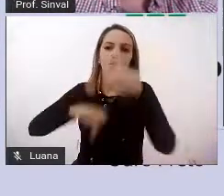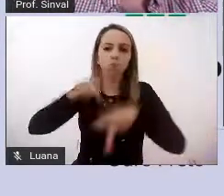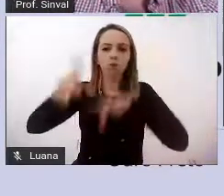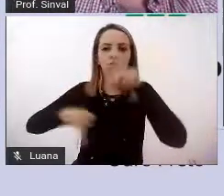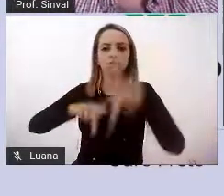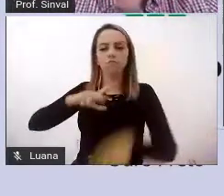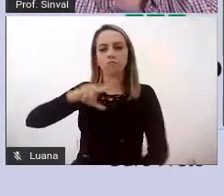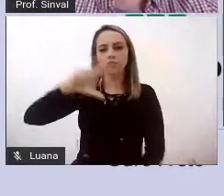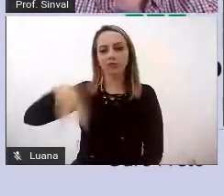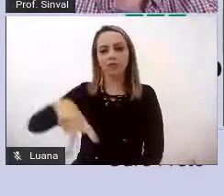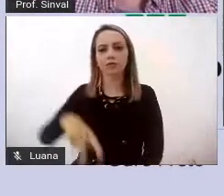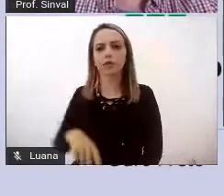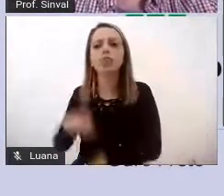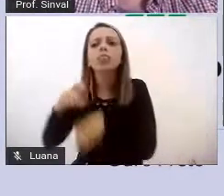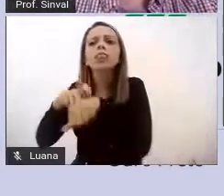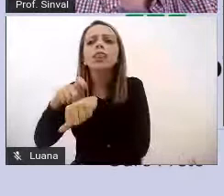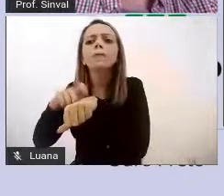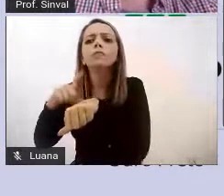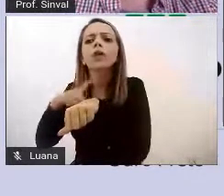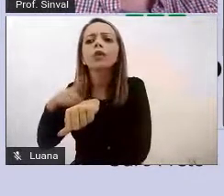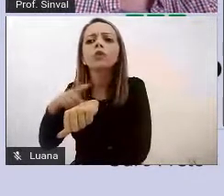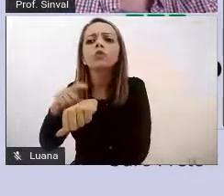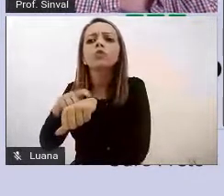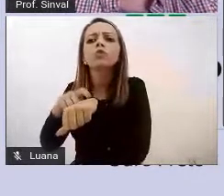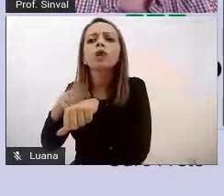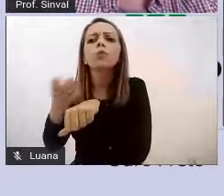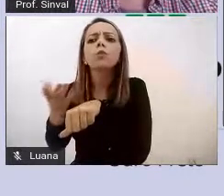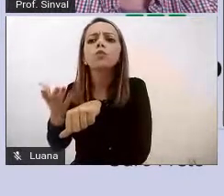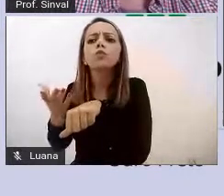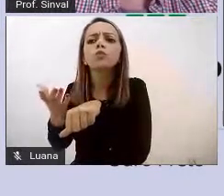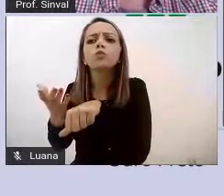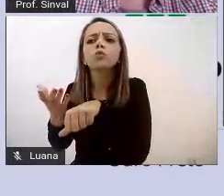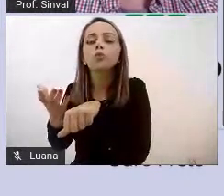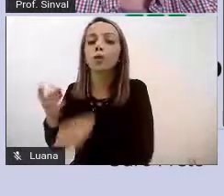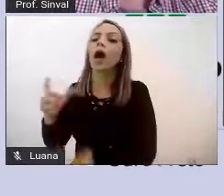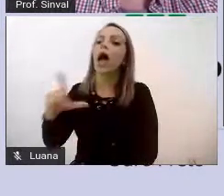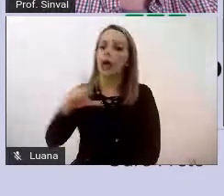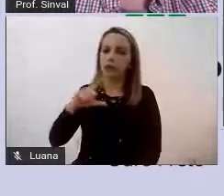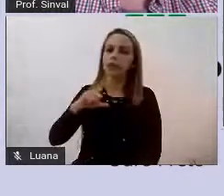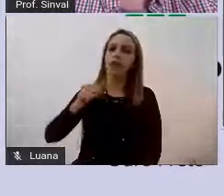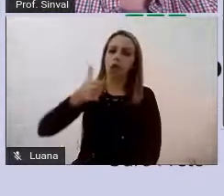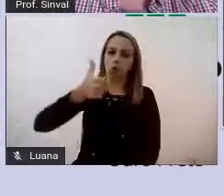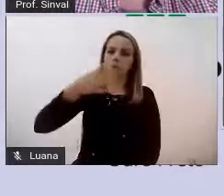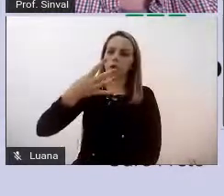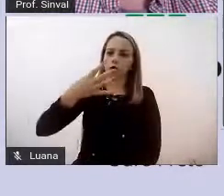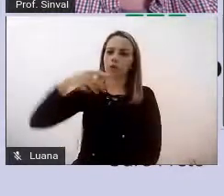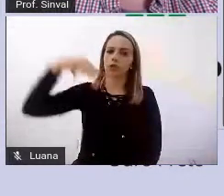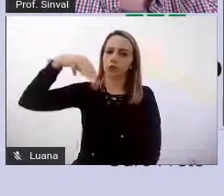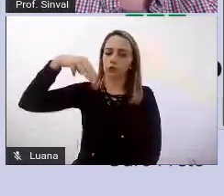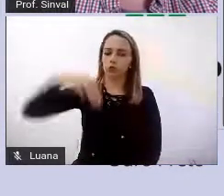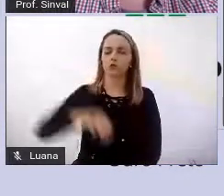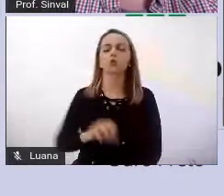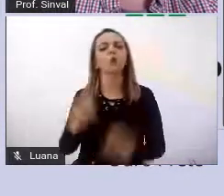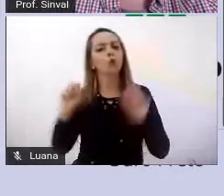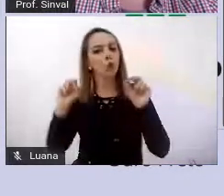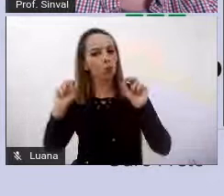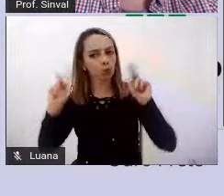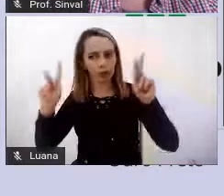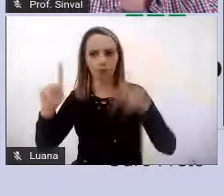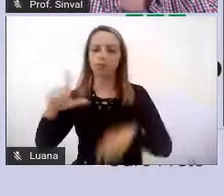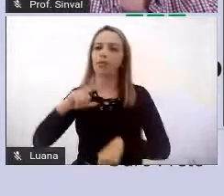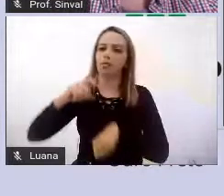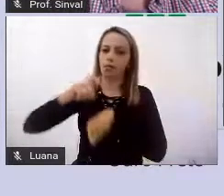Você faz aí o sinalzinho Tem 14 minutos. Ok, então tá todo no prazo.